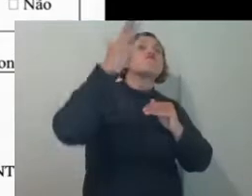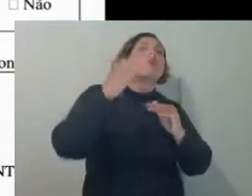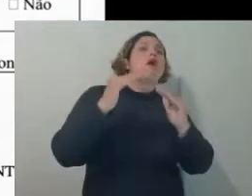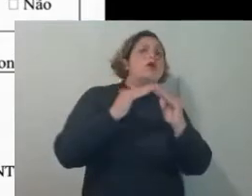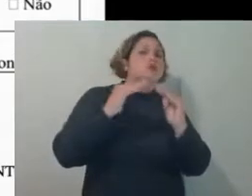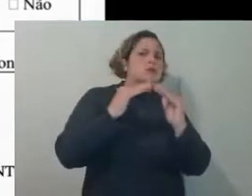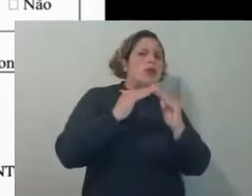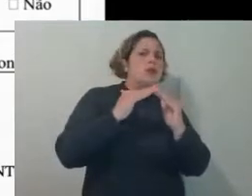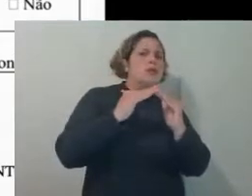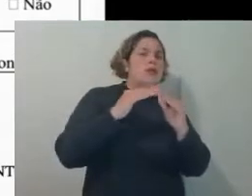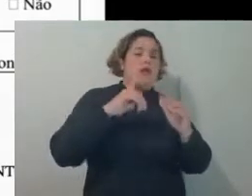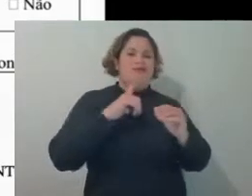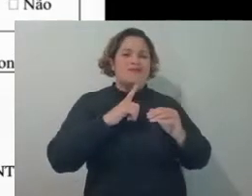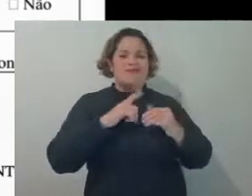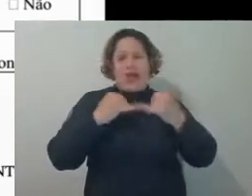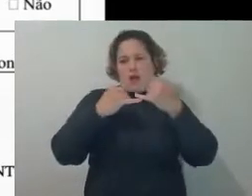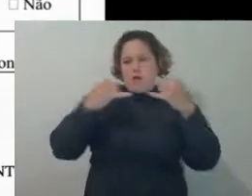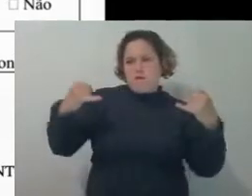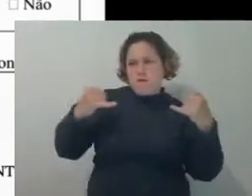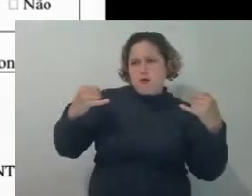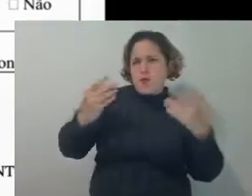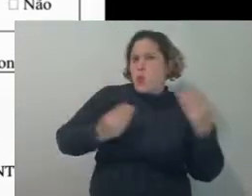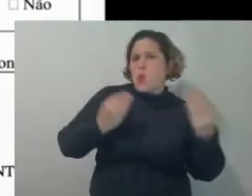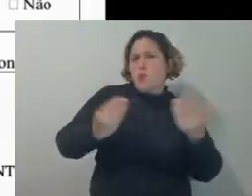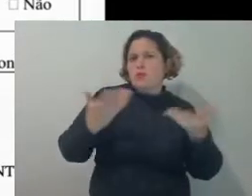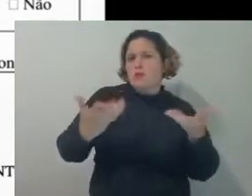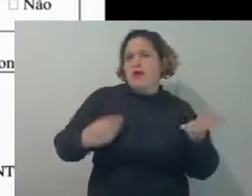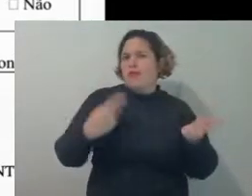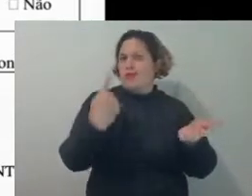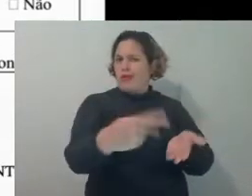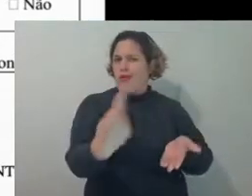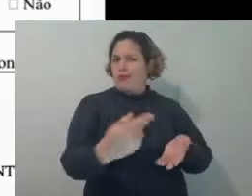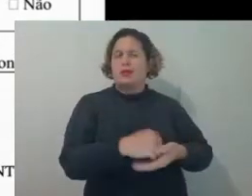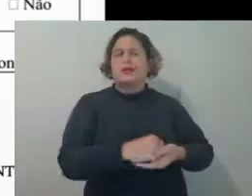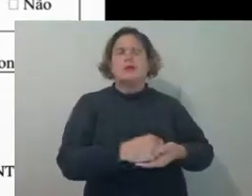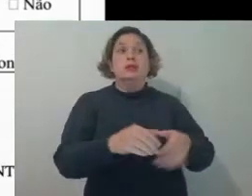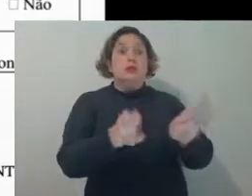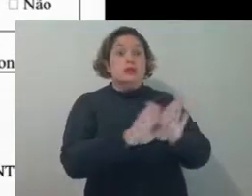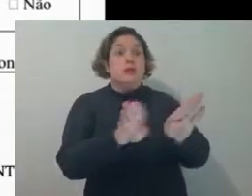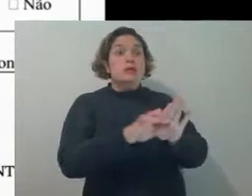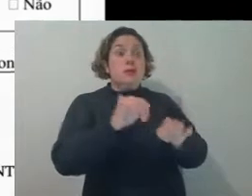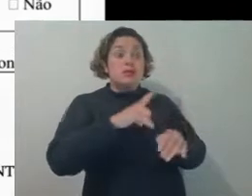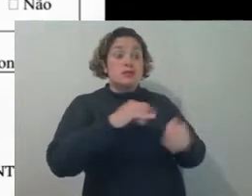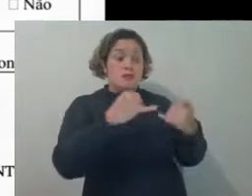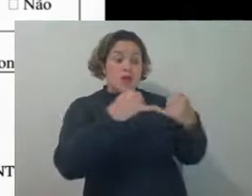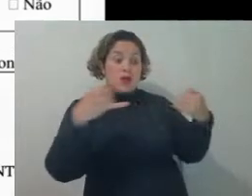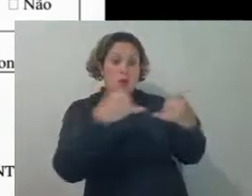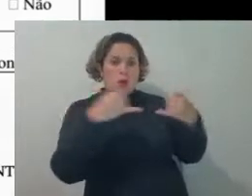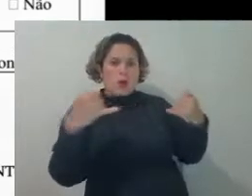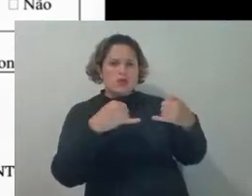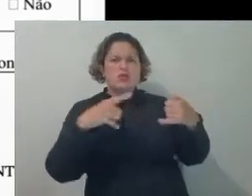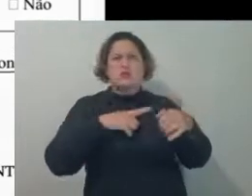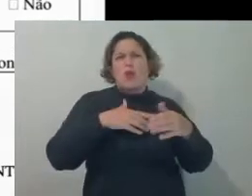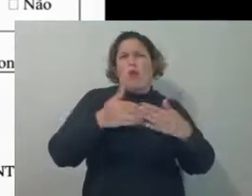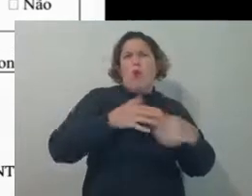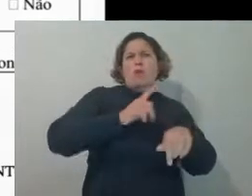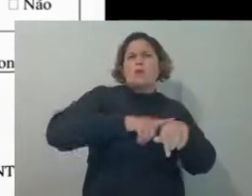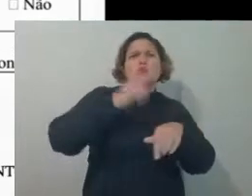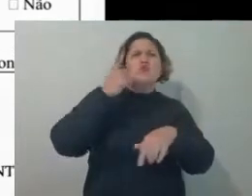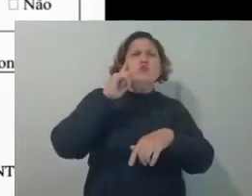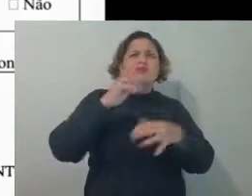corrente ou no canil. Se esse animal, né, se ele fica em corrente ou no canil, se ele é solto em algum momento do